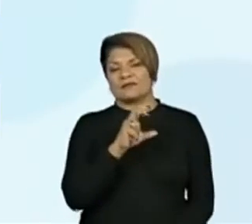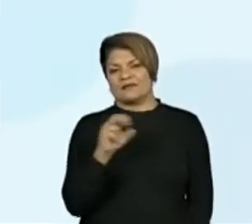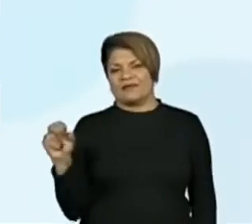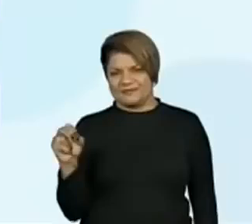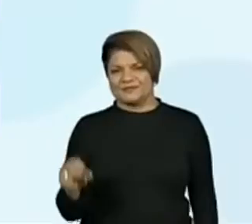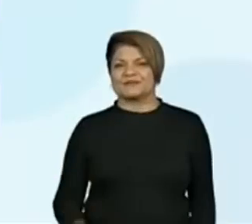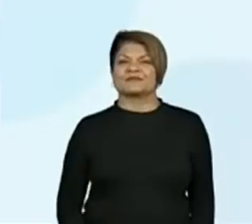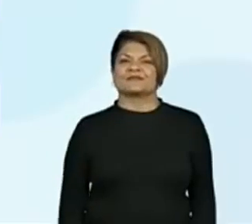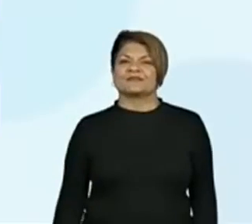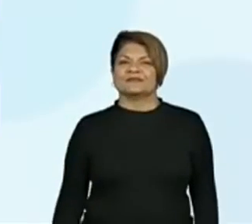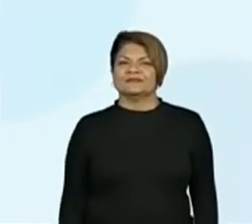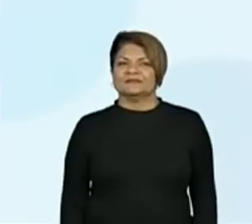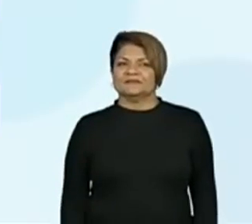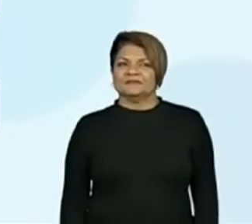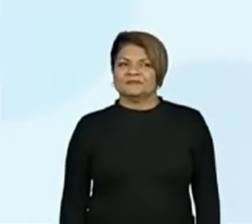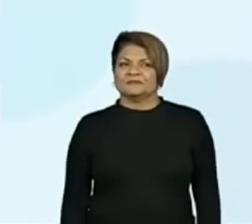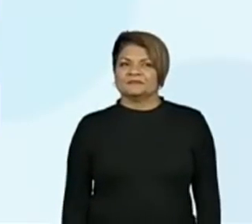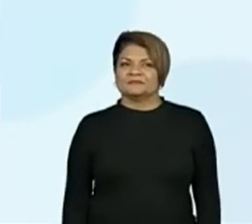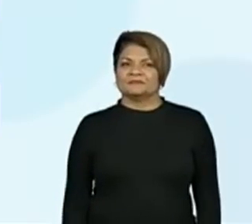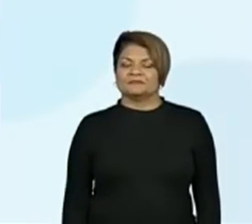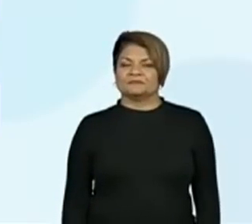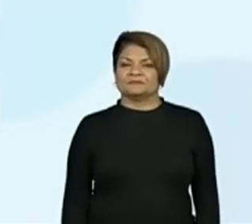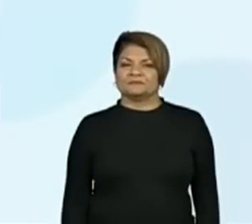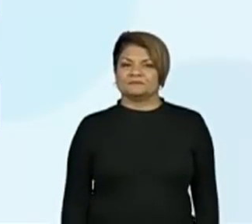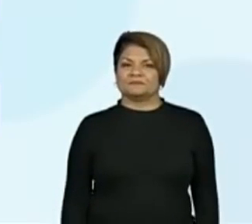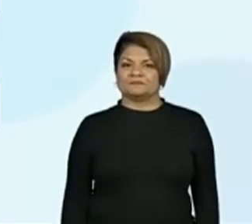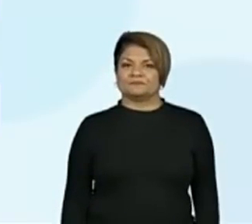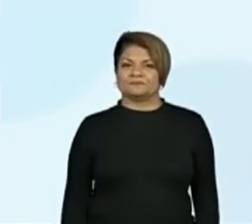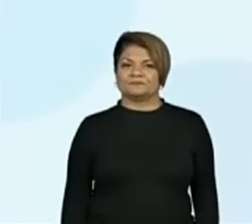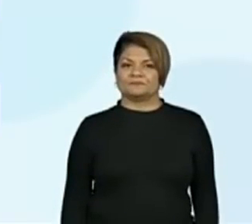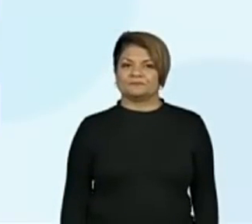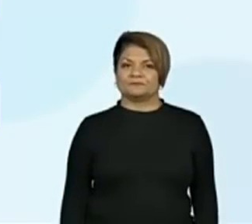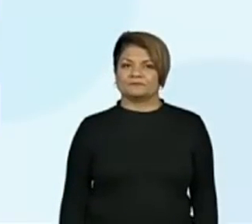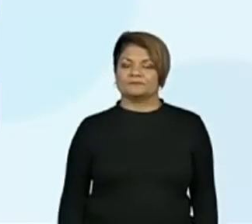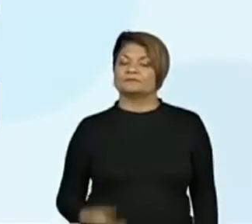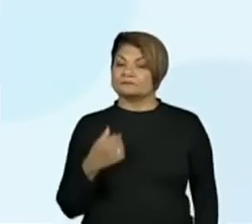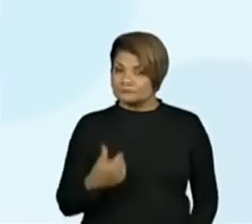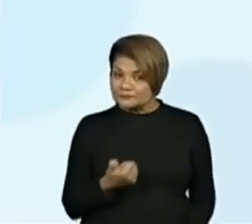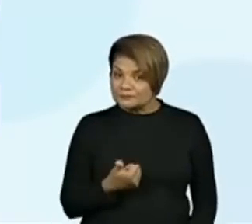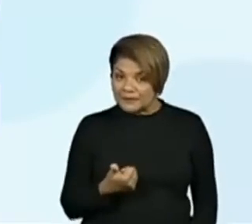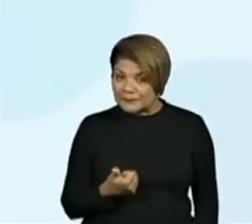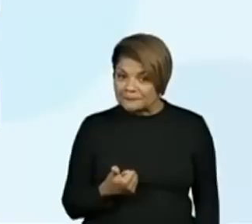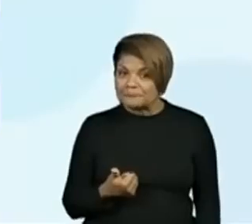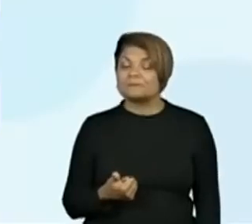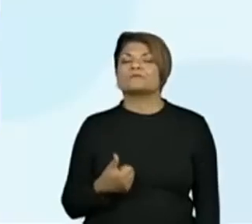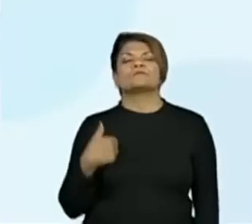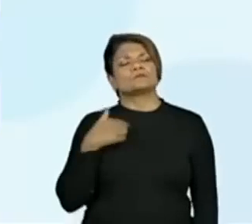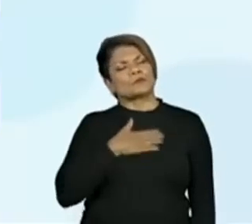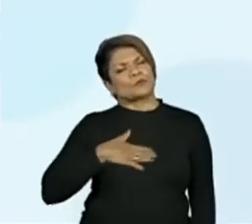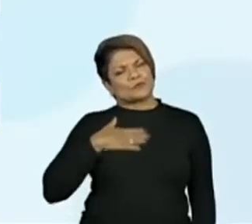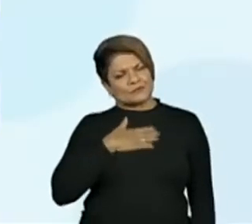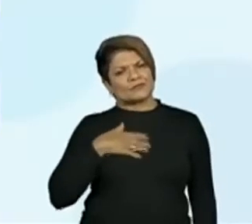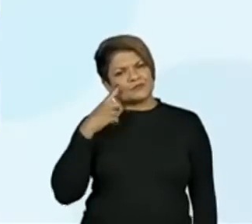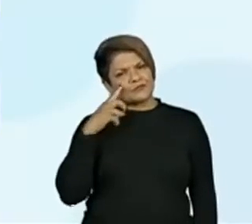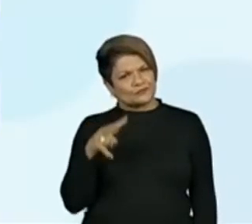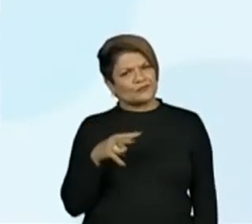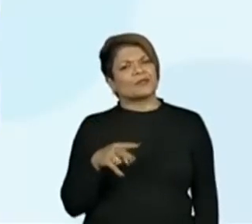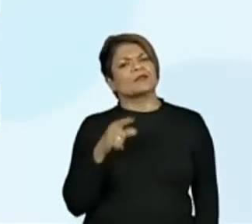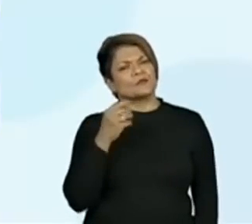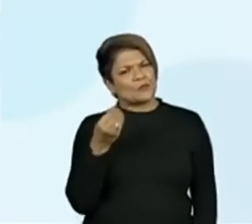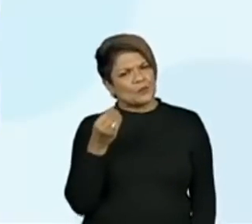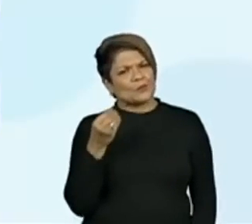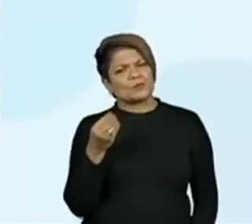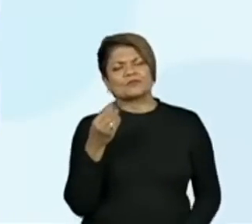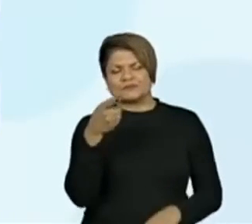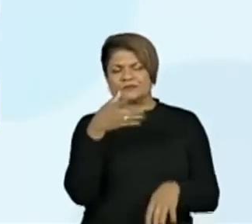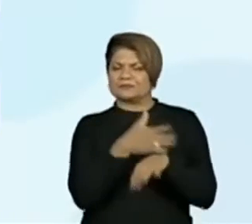E completar com 500. 500. Nessa sequência. Muito bem, pessoal. Estou gostando de ver a participação